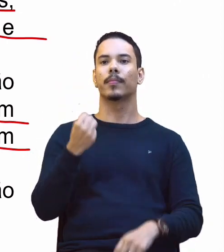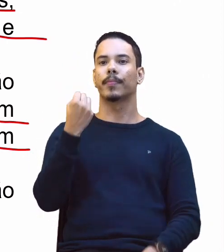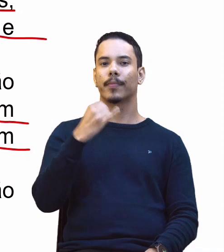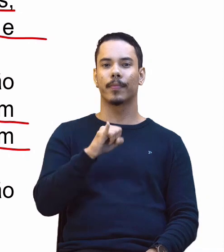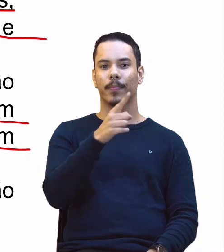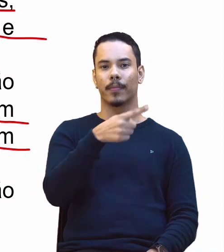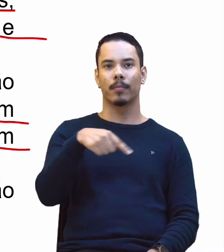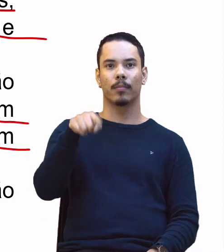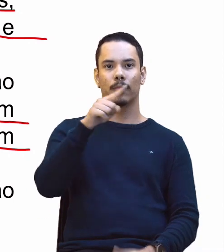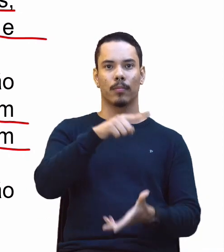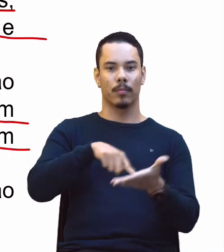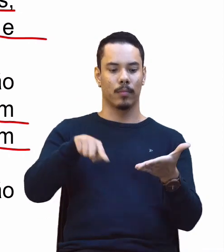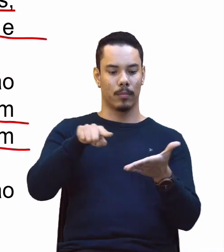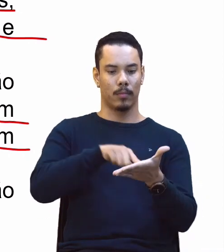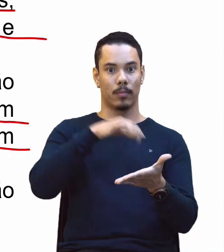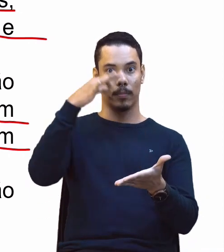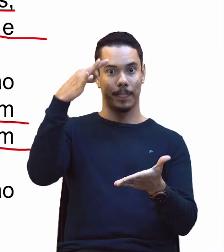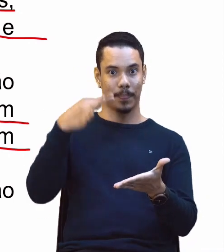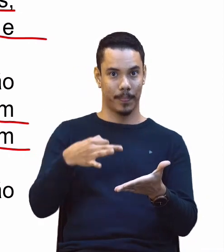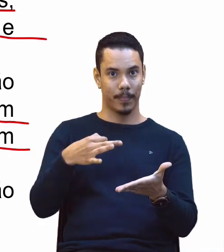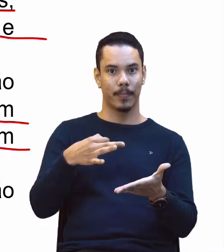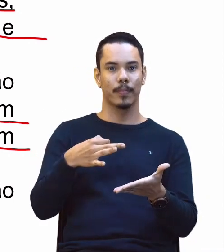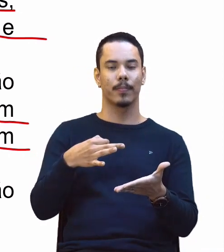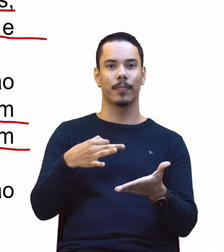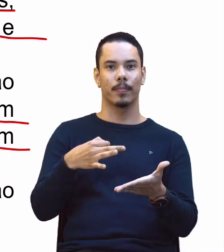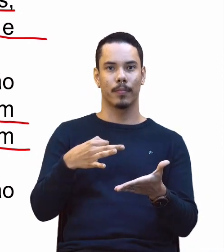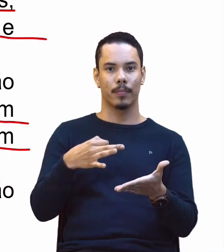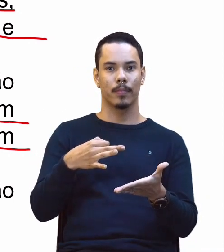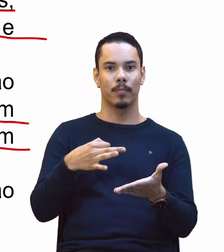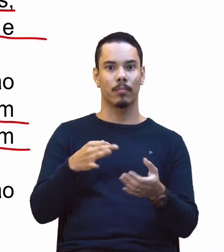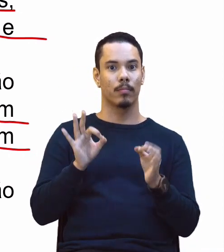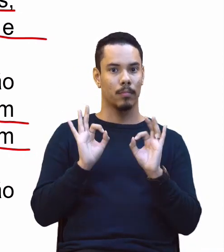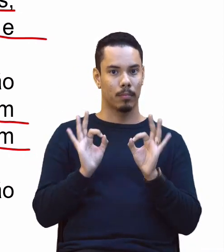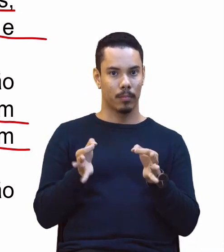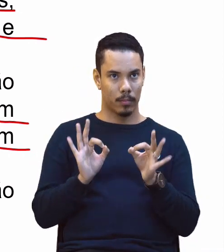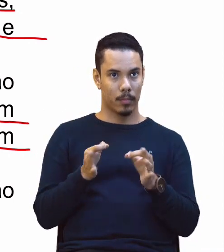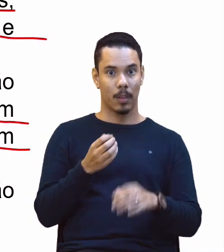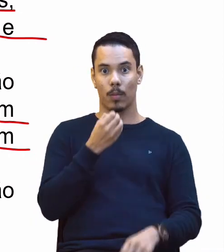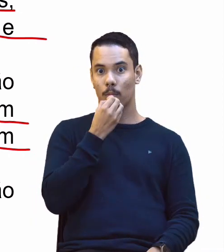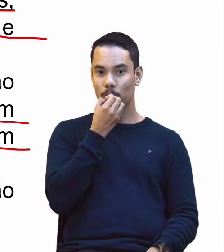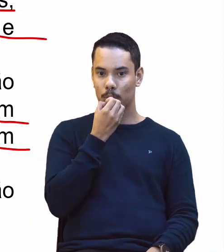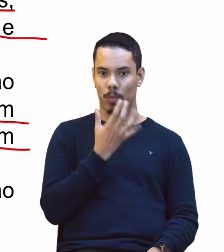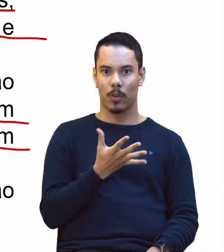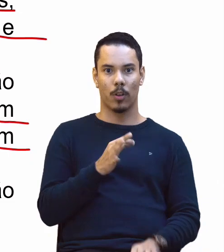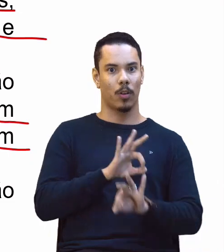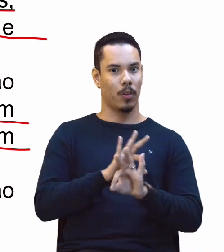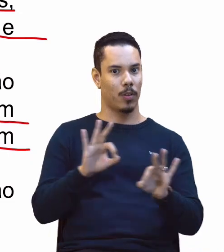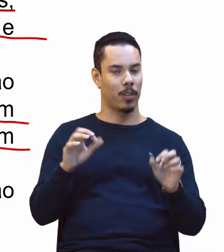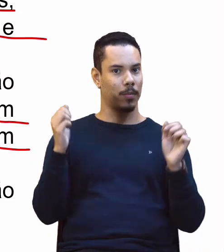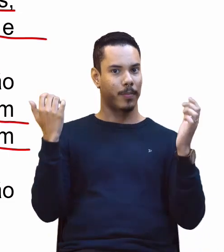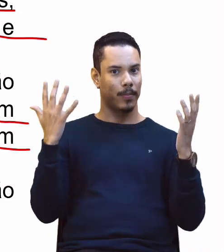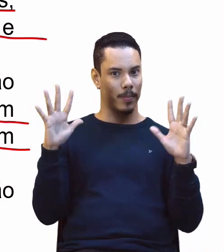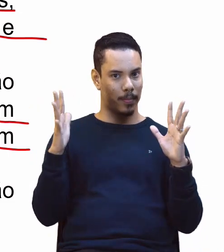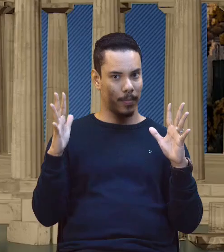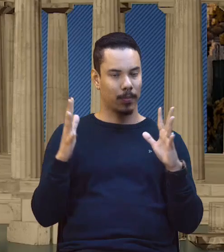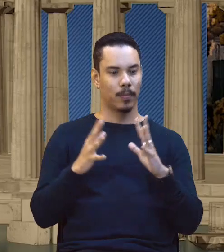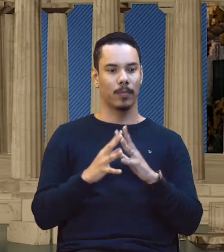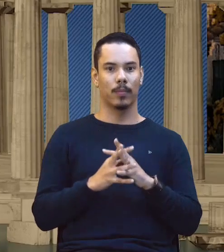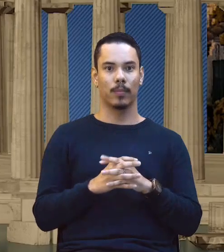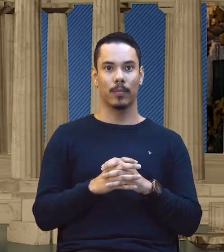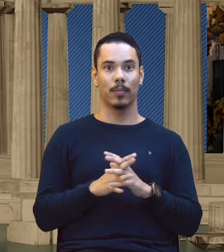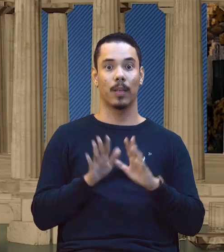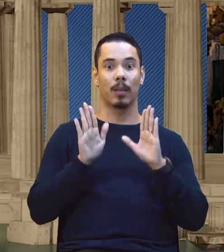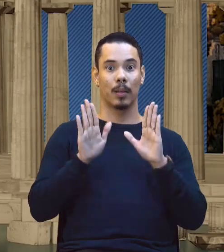tenha acertado essa daí, beleza, legal, pessoal, meus parabéns. Agora, quem